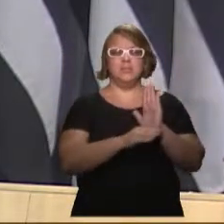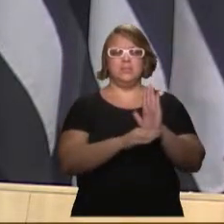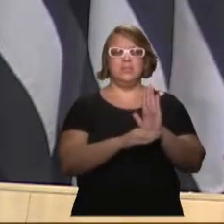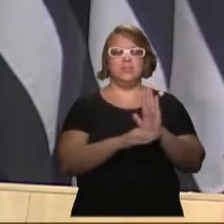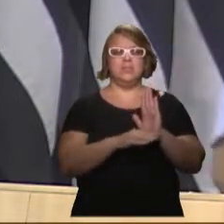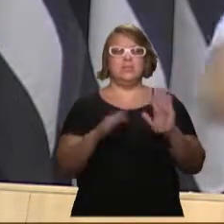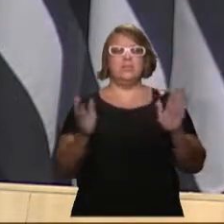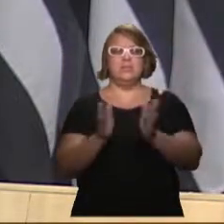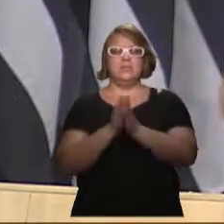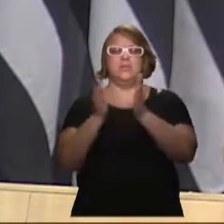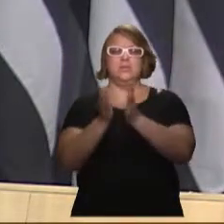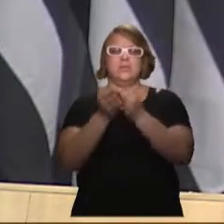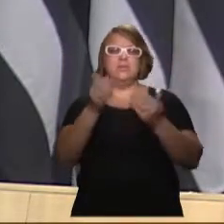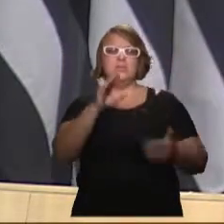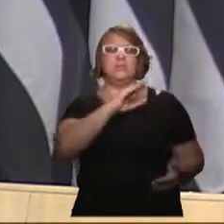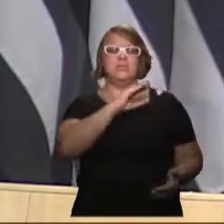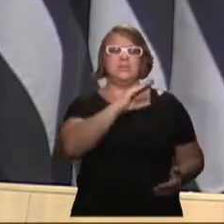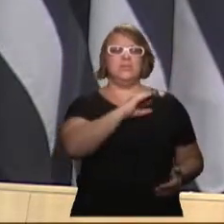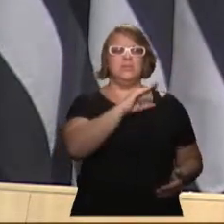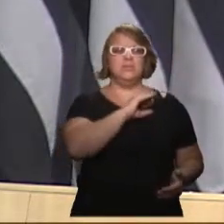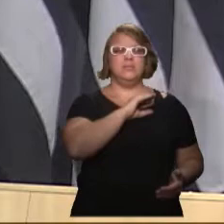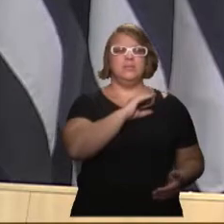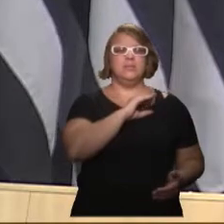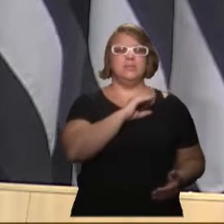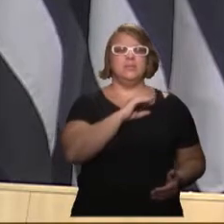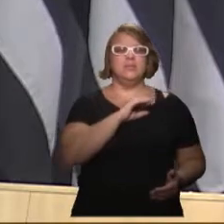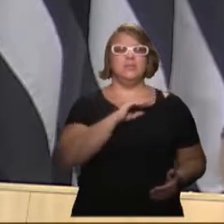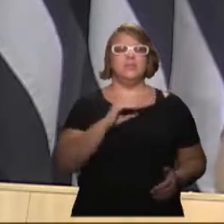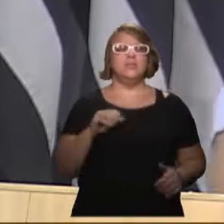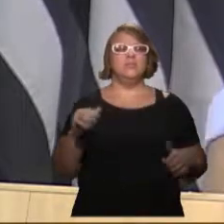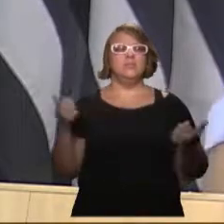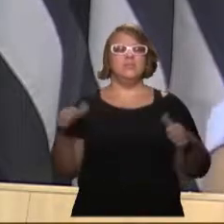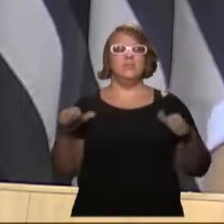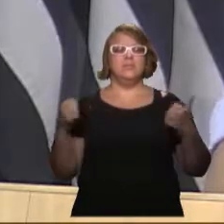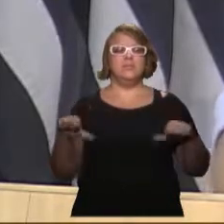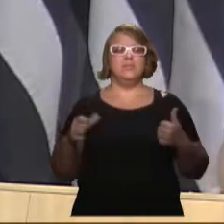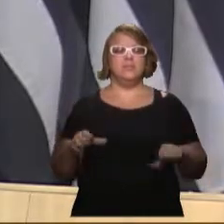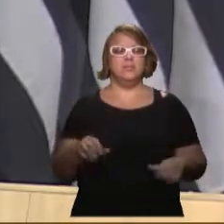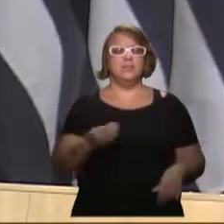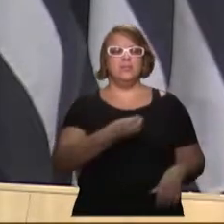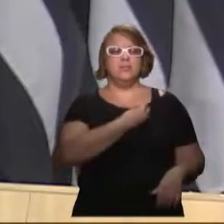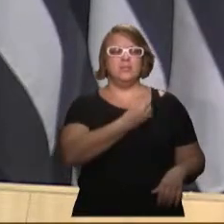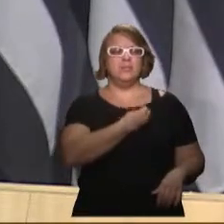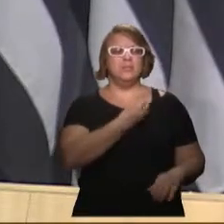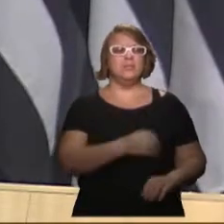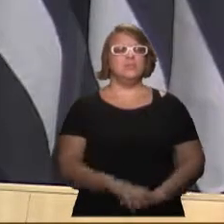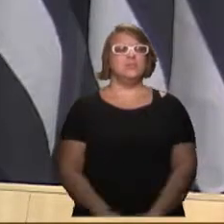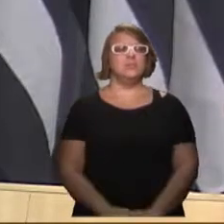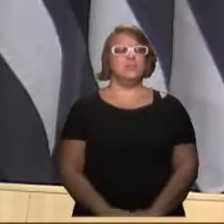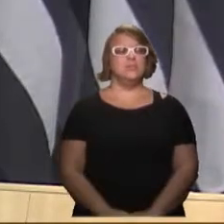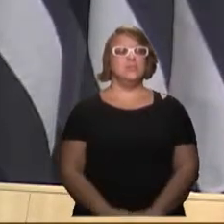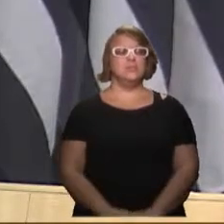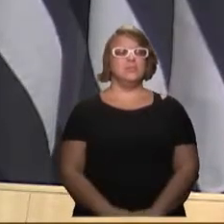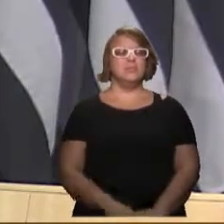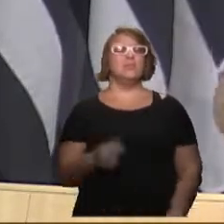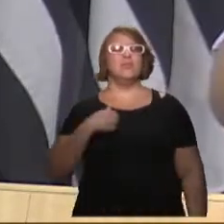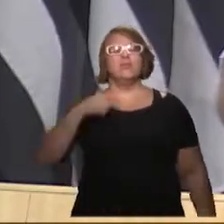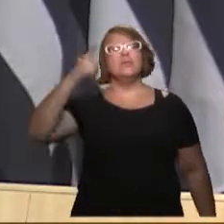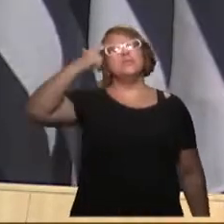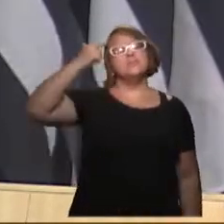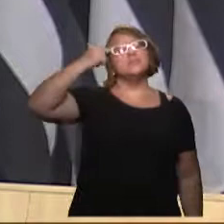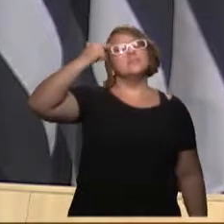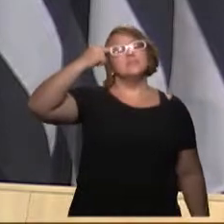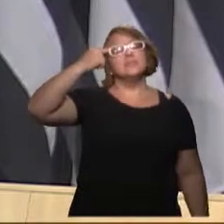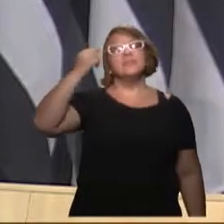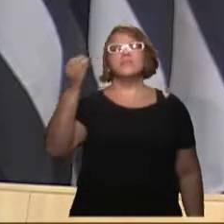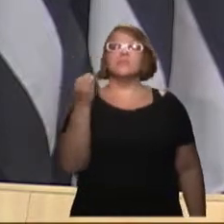município às custas da sua qualidade de vida. Eu estou pensando, presidente, como nós elaborarmos um projeto para que nós